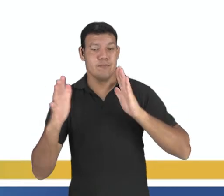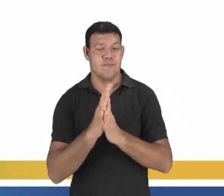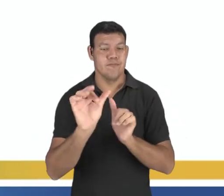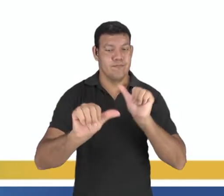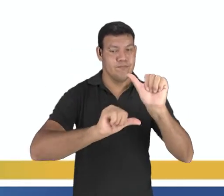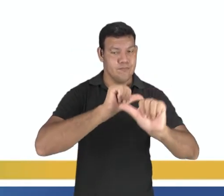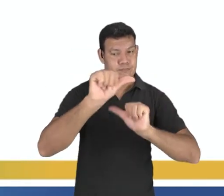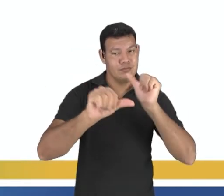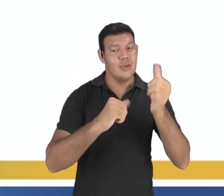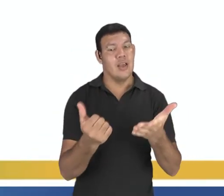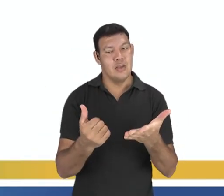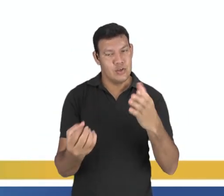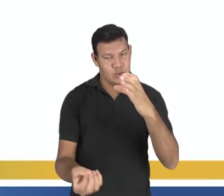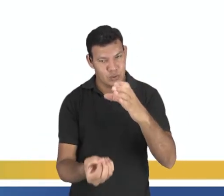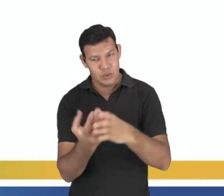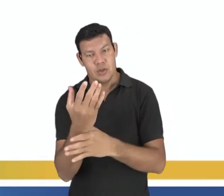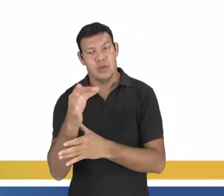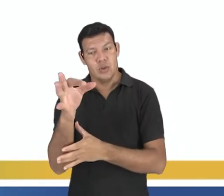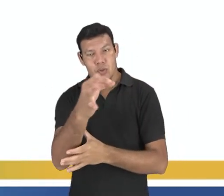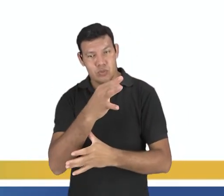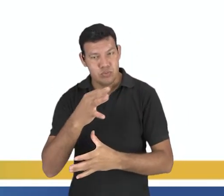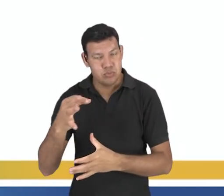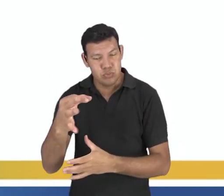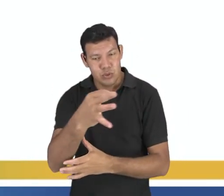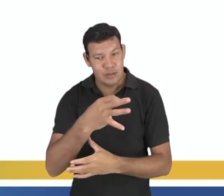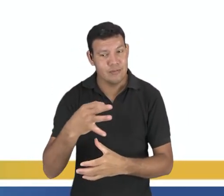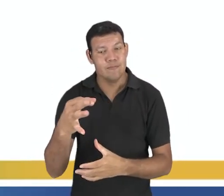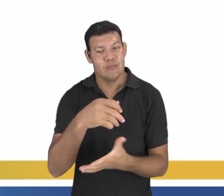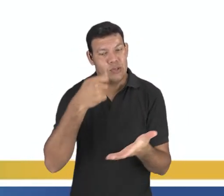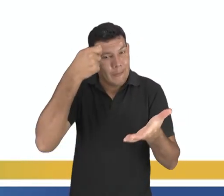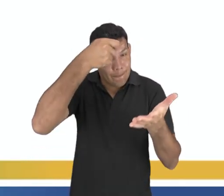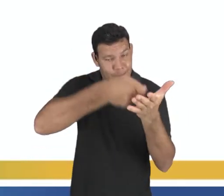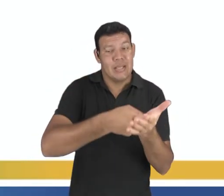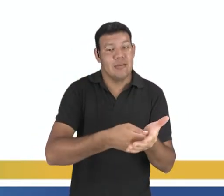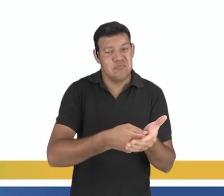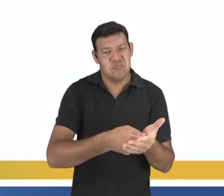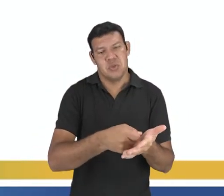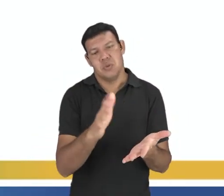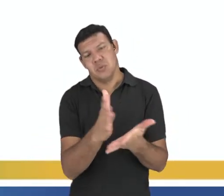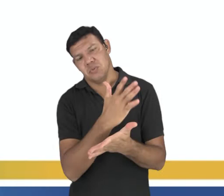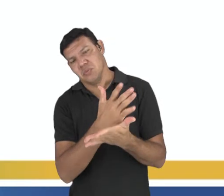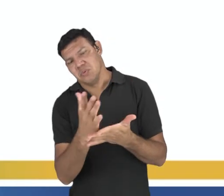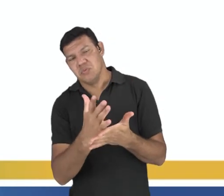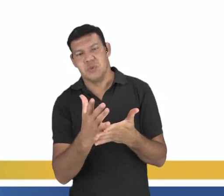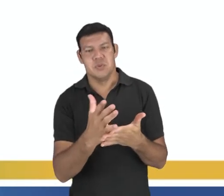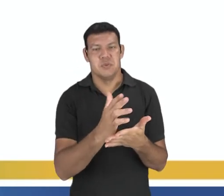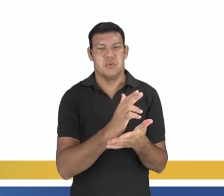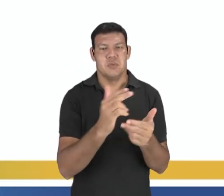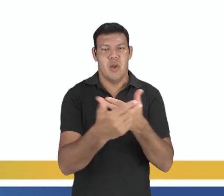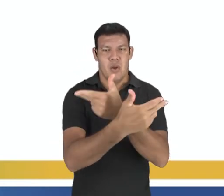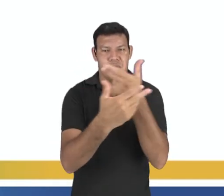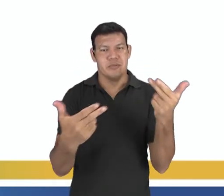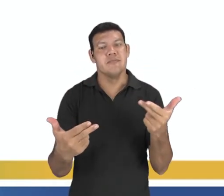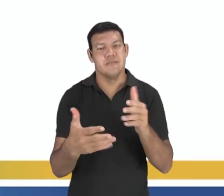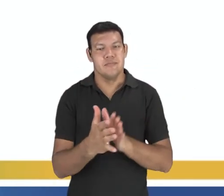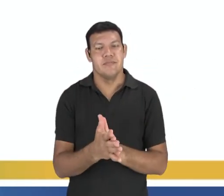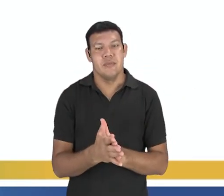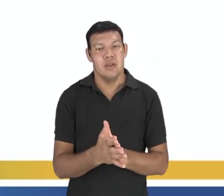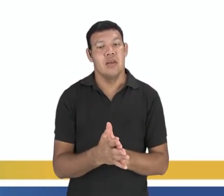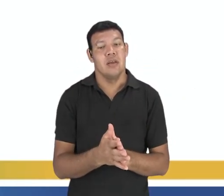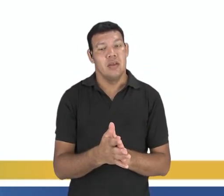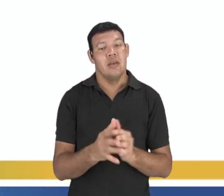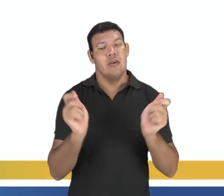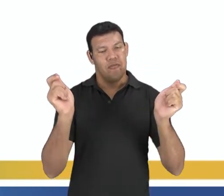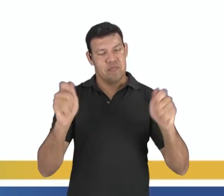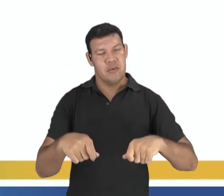assim nasceu a moeda. A moeda era usada como pagamento por algum produto. Era feita de forma que pudesse